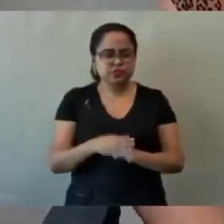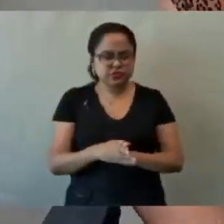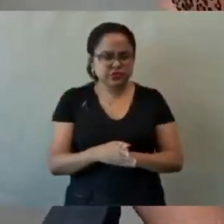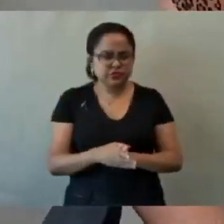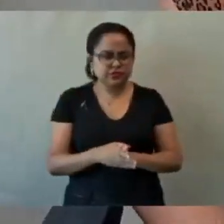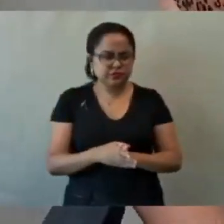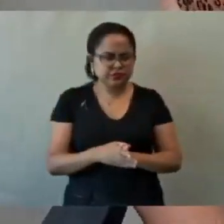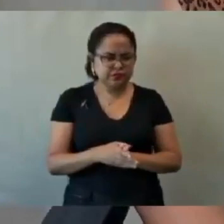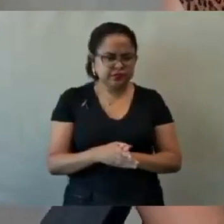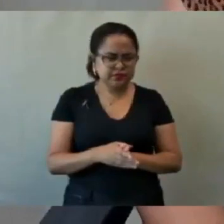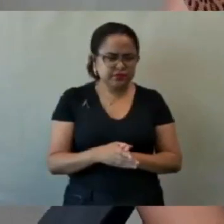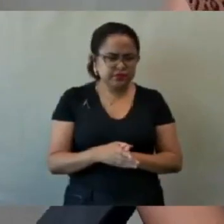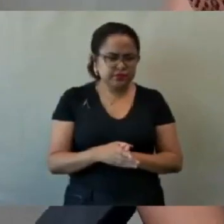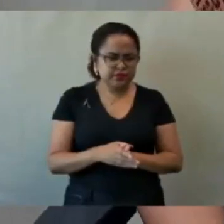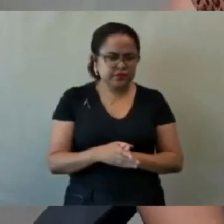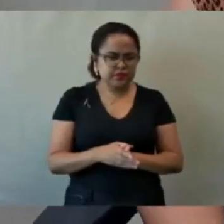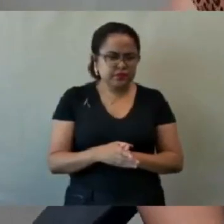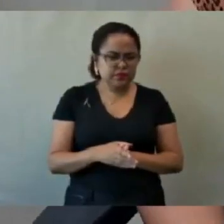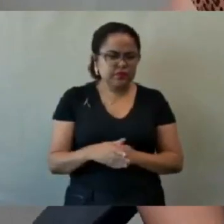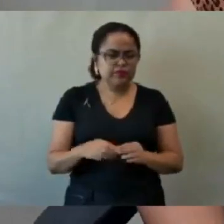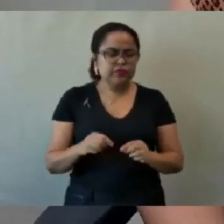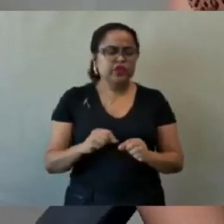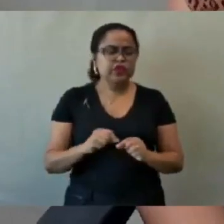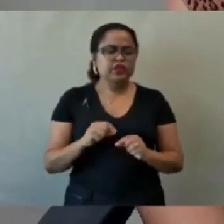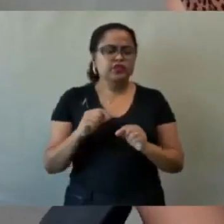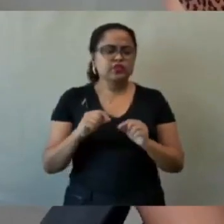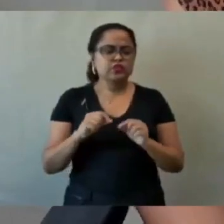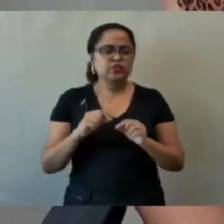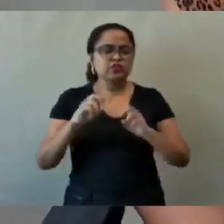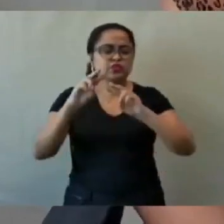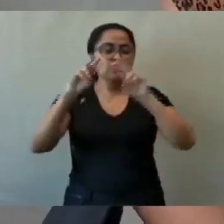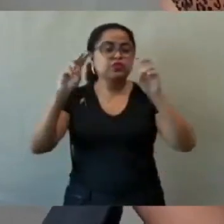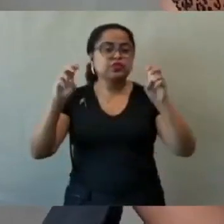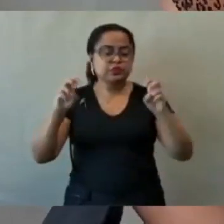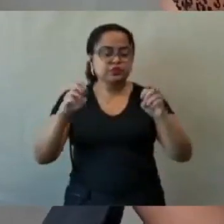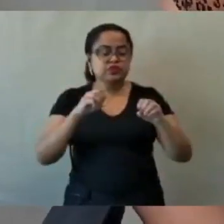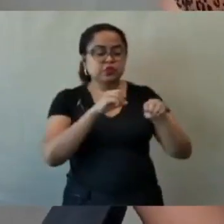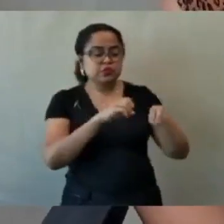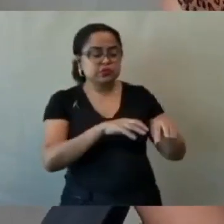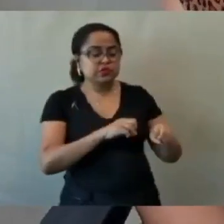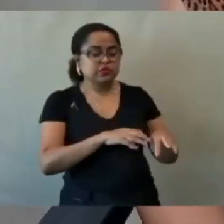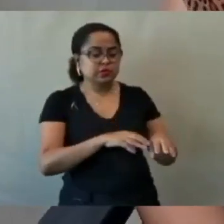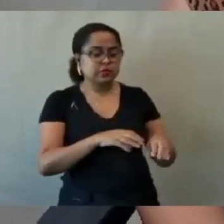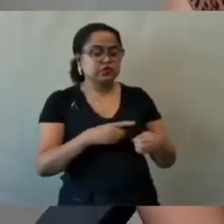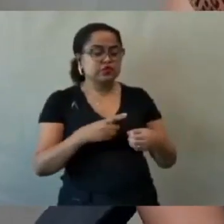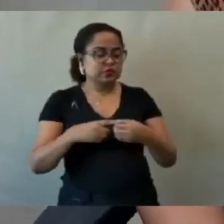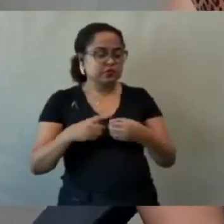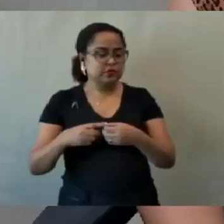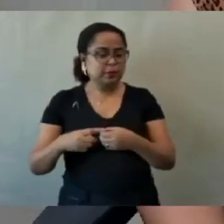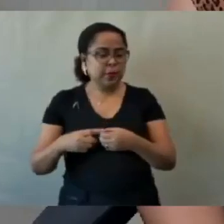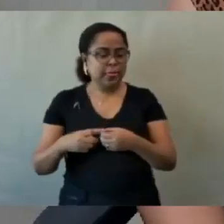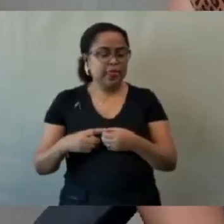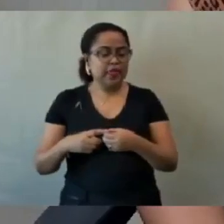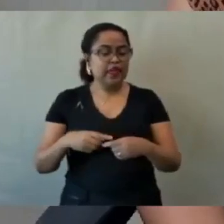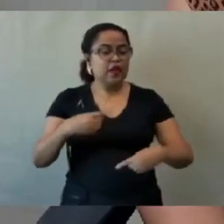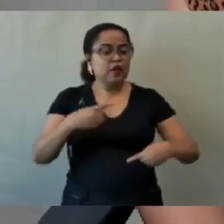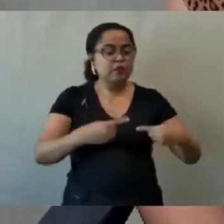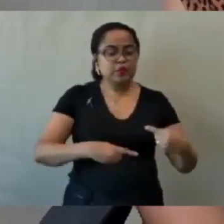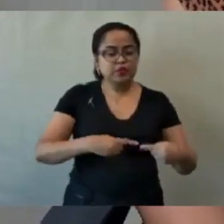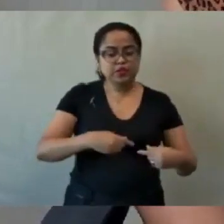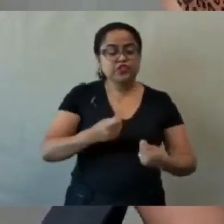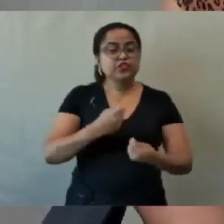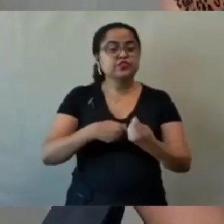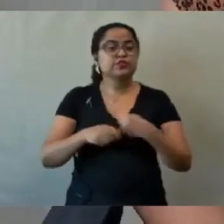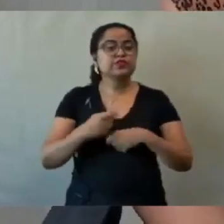colegiado permanente do Sistema Municipal de Ensino. Né? Ele é política e administrativamente